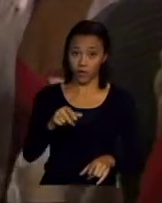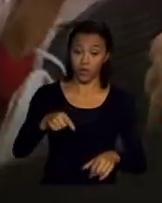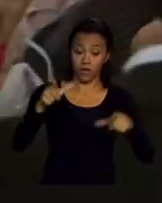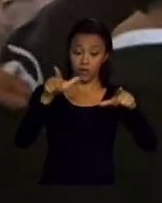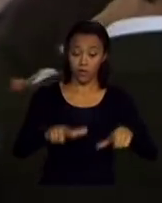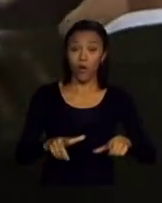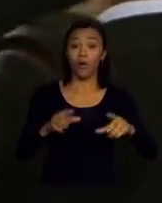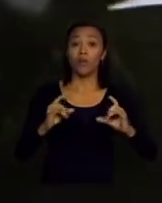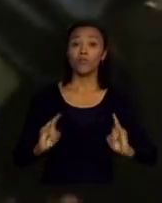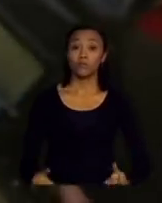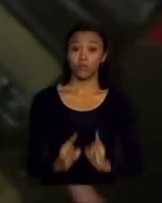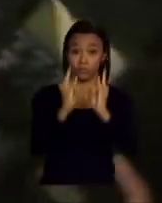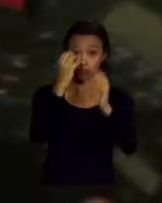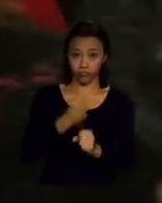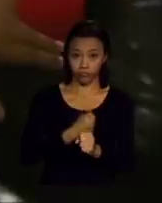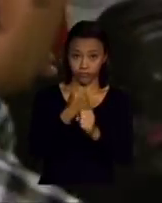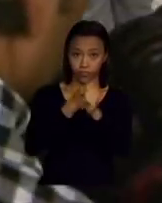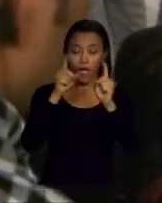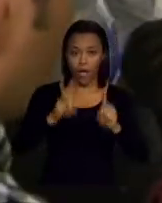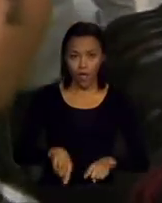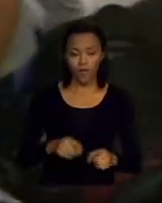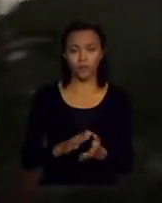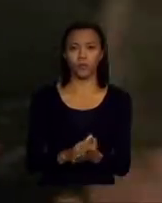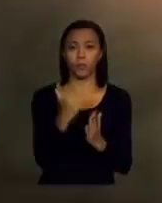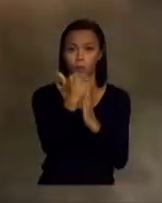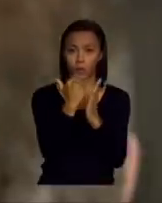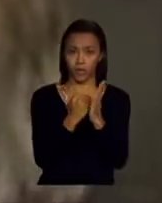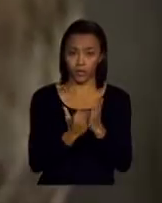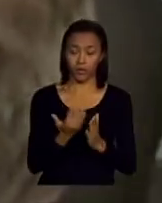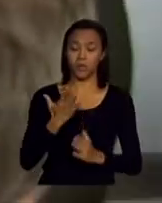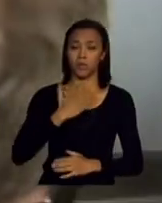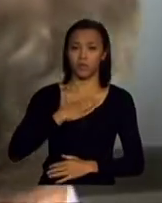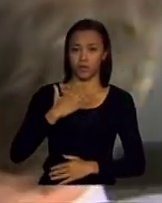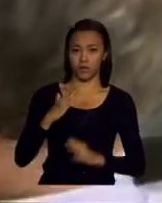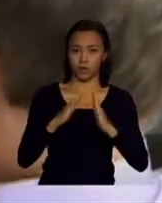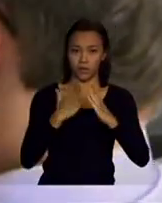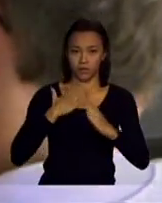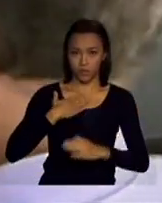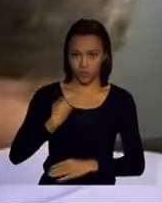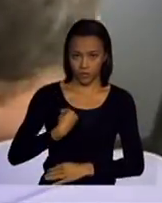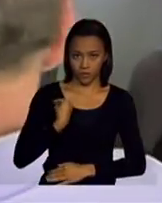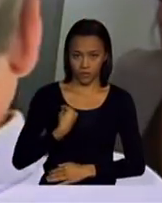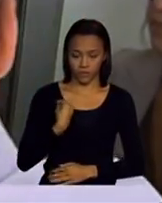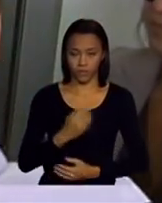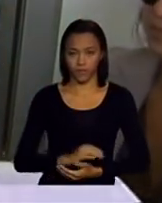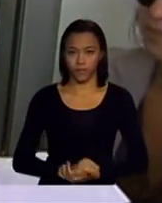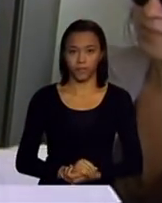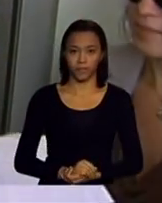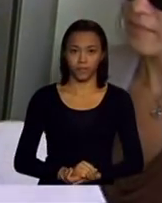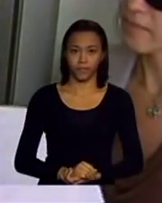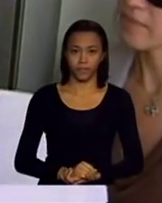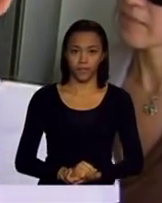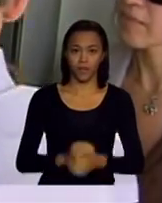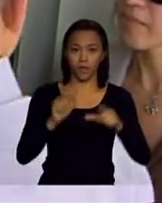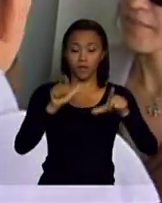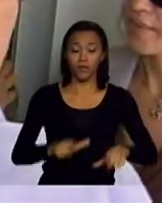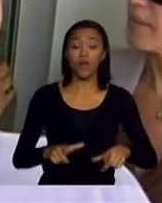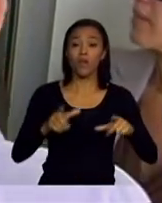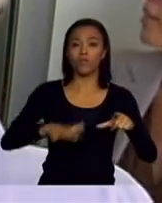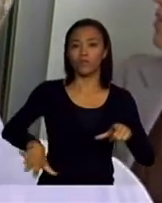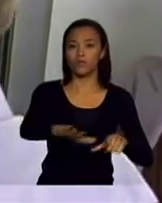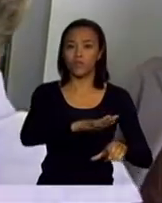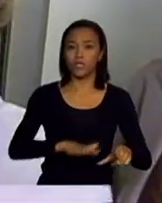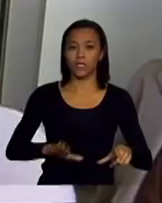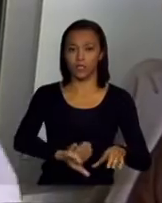apartamentos fazem parte de um empreendimento do programa Minha Casa Minha Vida e ficam localizados na